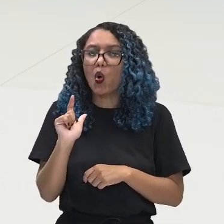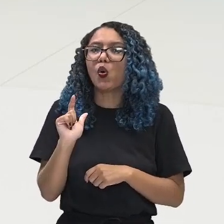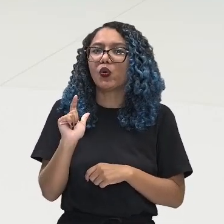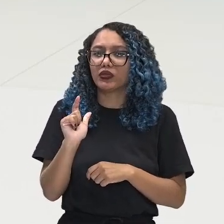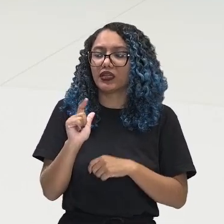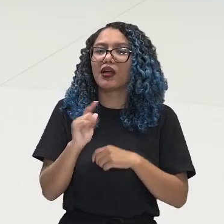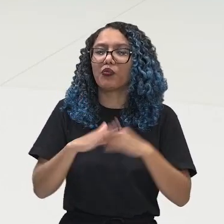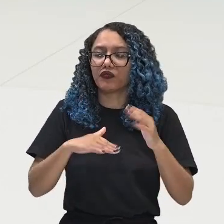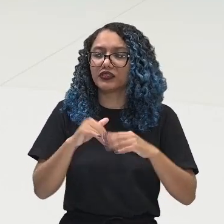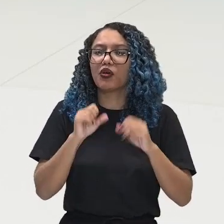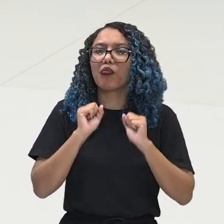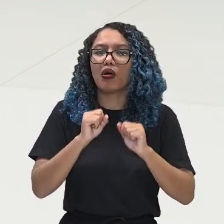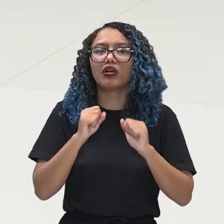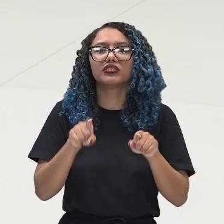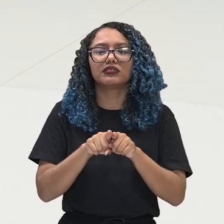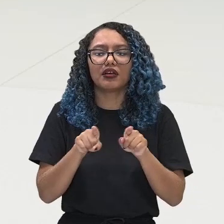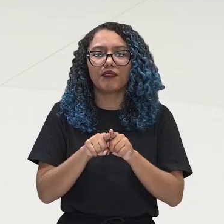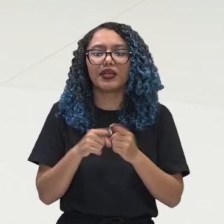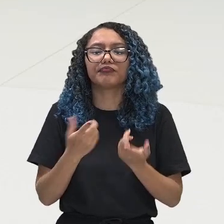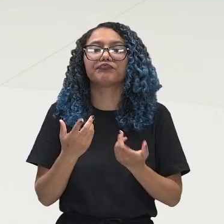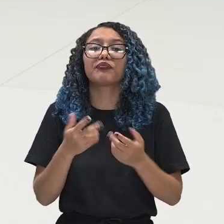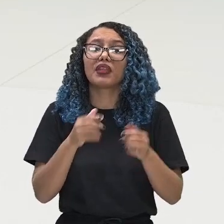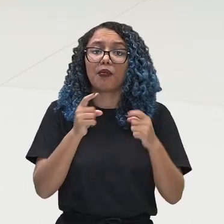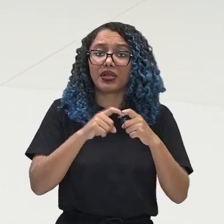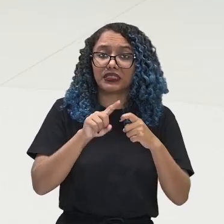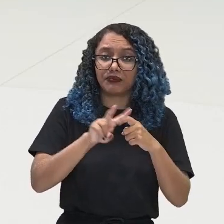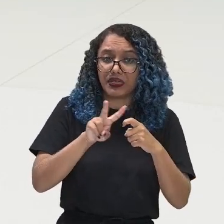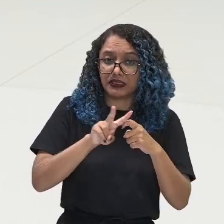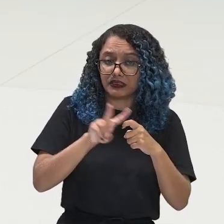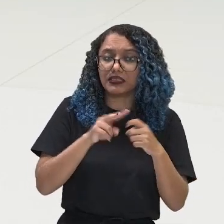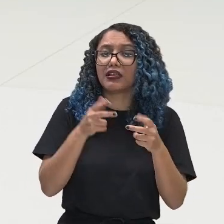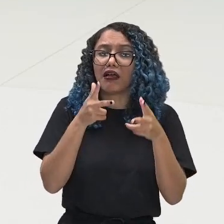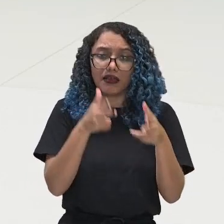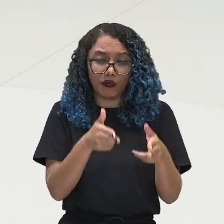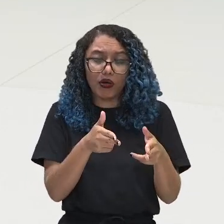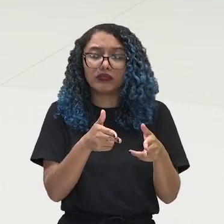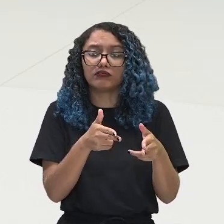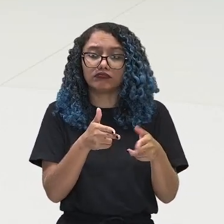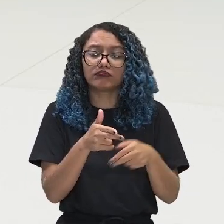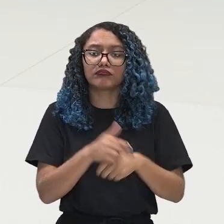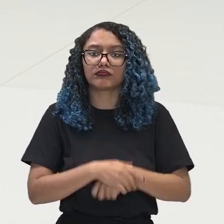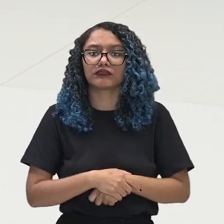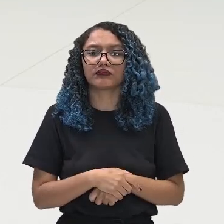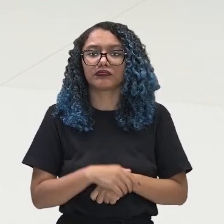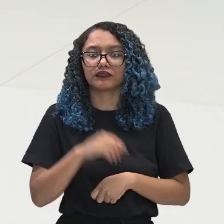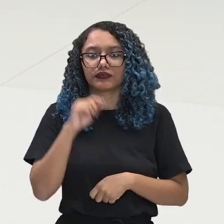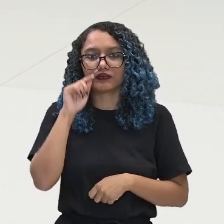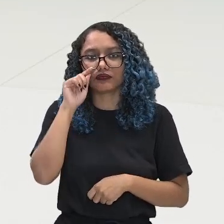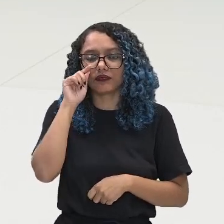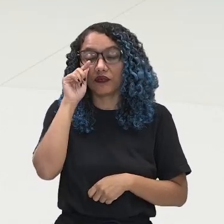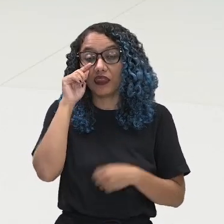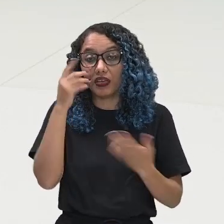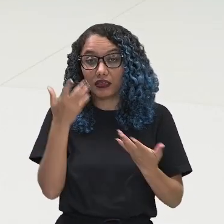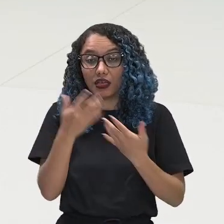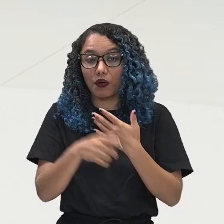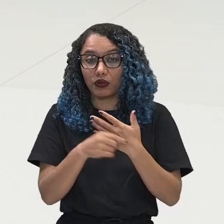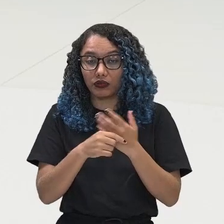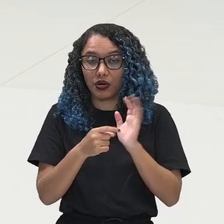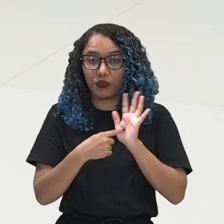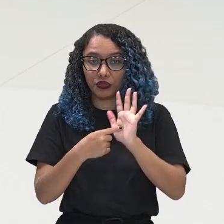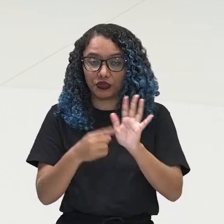situação acontece com a medicina veterinária. Então, perceba aí que a autora agora, mostrou aí que, de